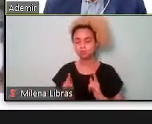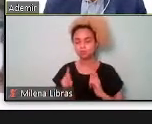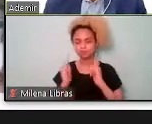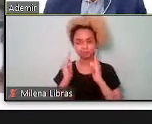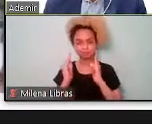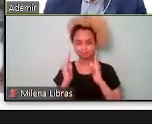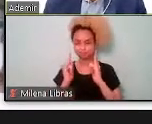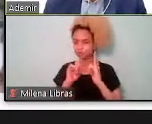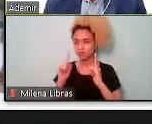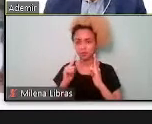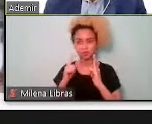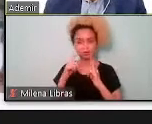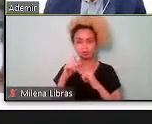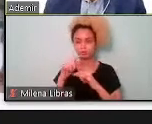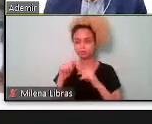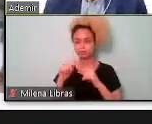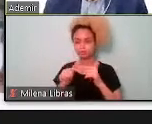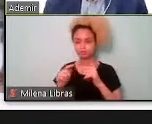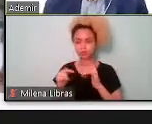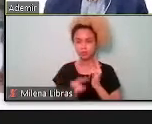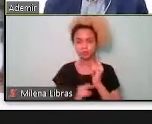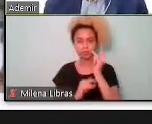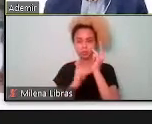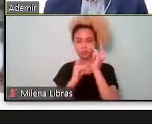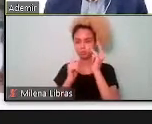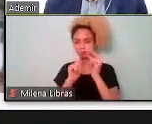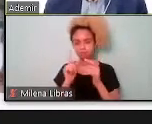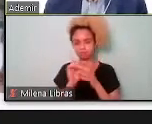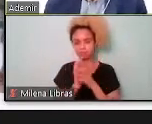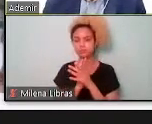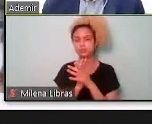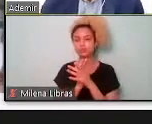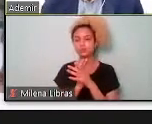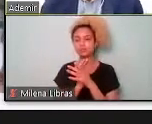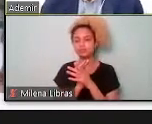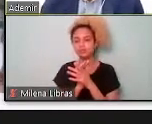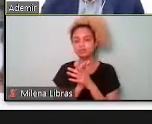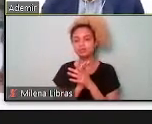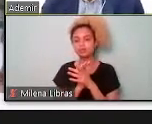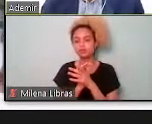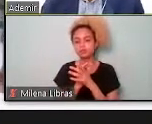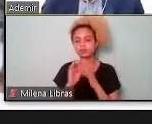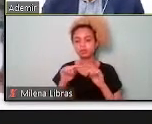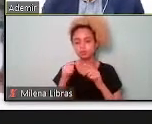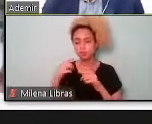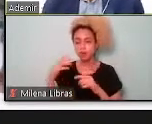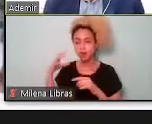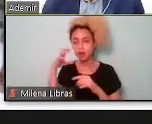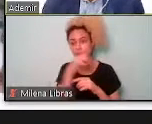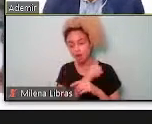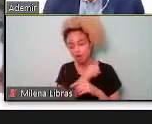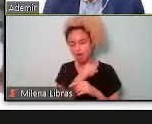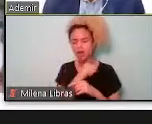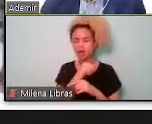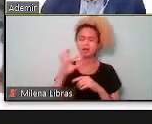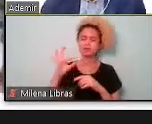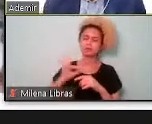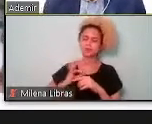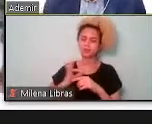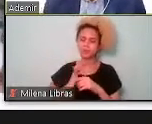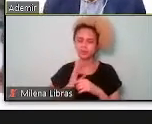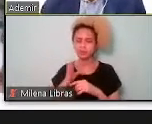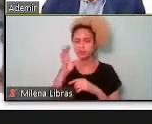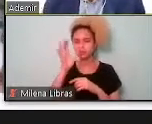funcionando normalmente, com alguma dificuldade. Mas teve uma ação muito rápida da Defesa Civil, Corpo de Bombeiros, síndico,